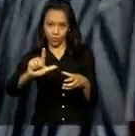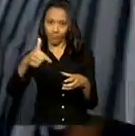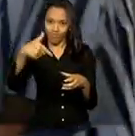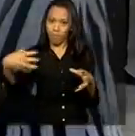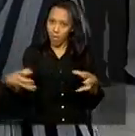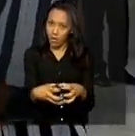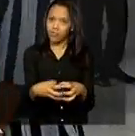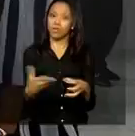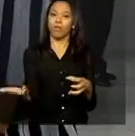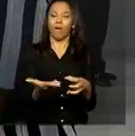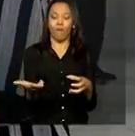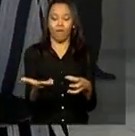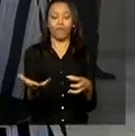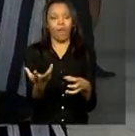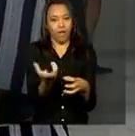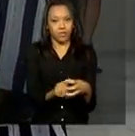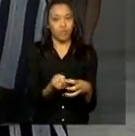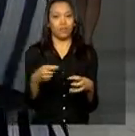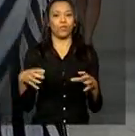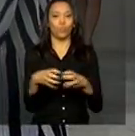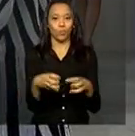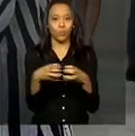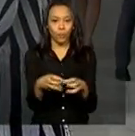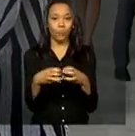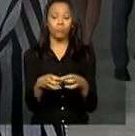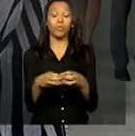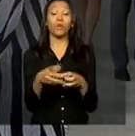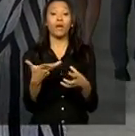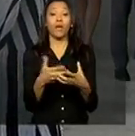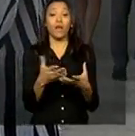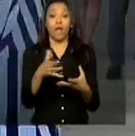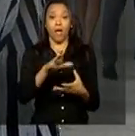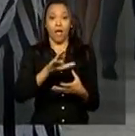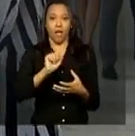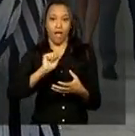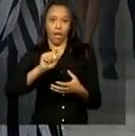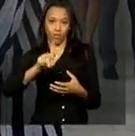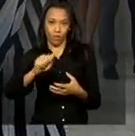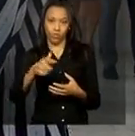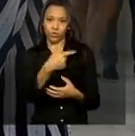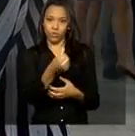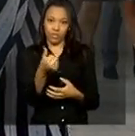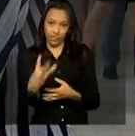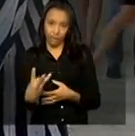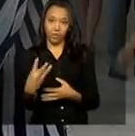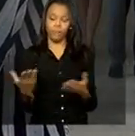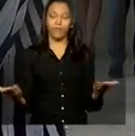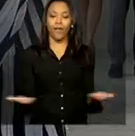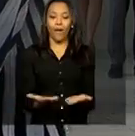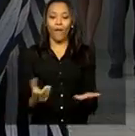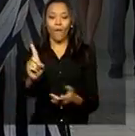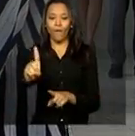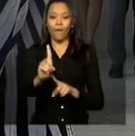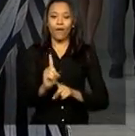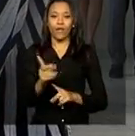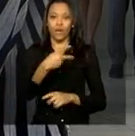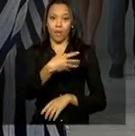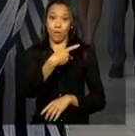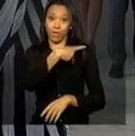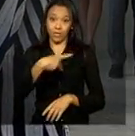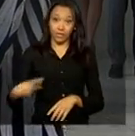foi oficialmente aceita no Mercosul em agosto de 2013. Exatamente. Agora o presidente da República de